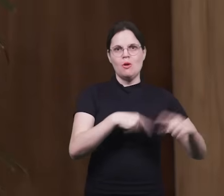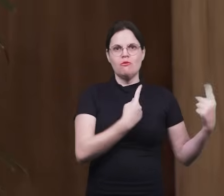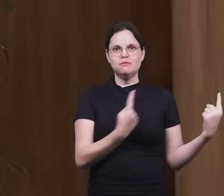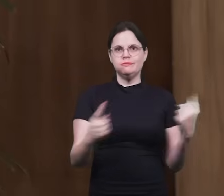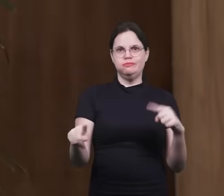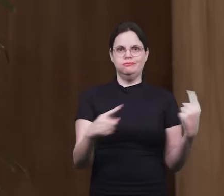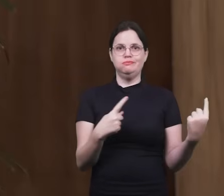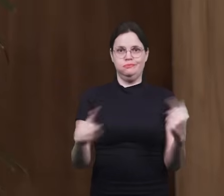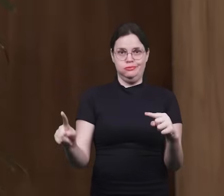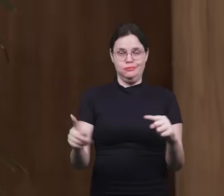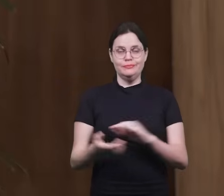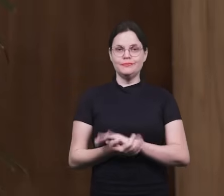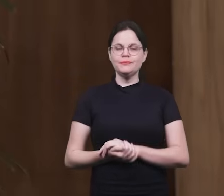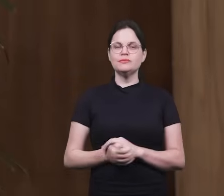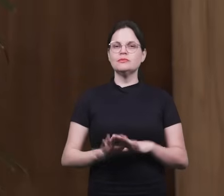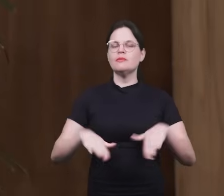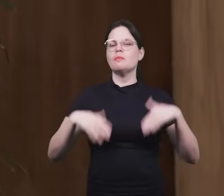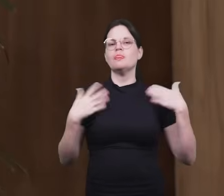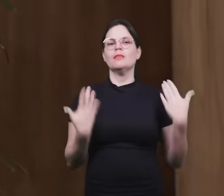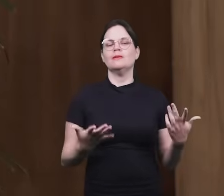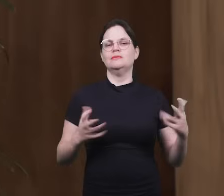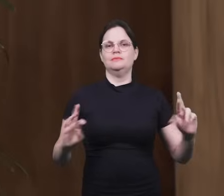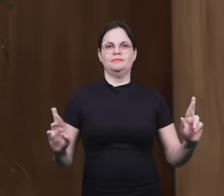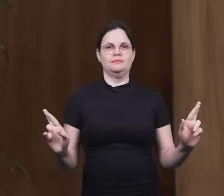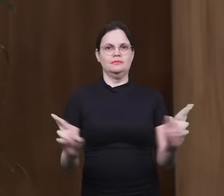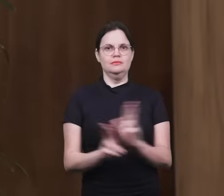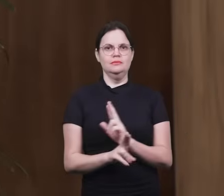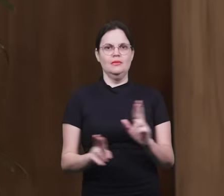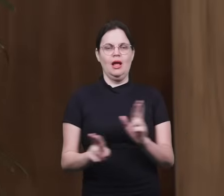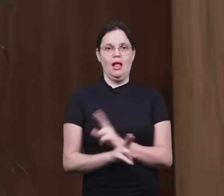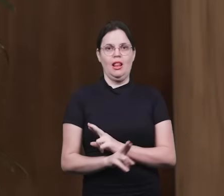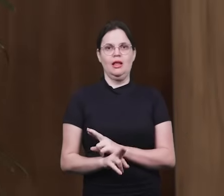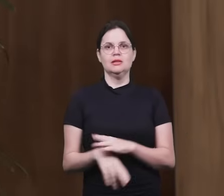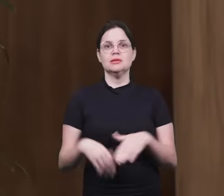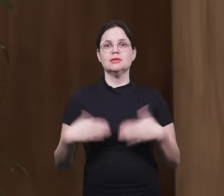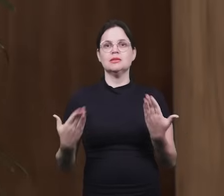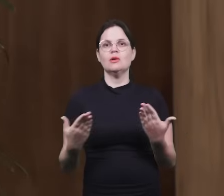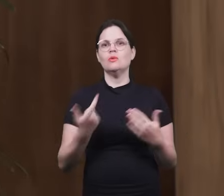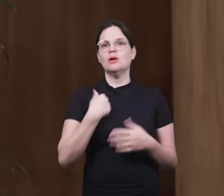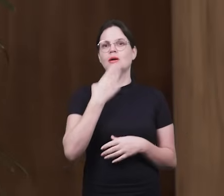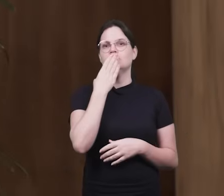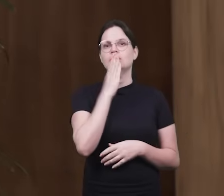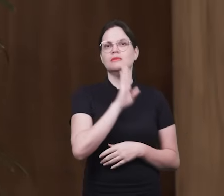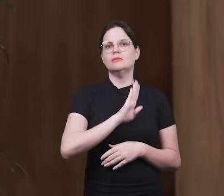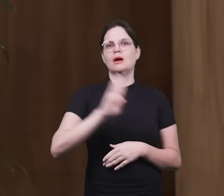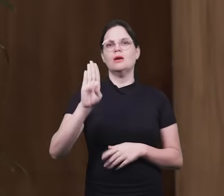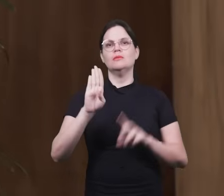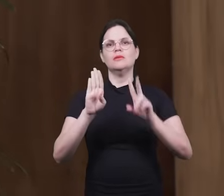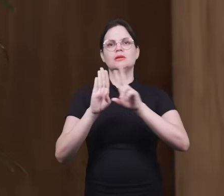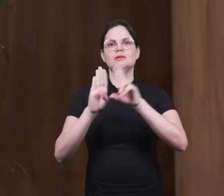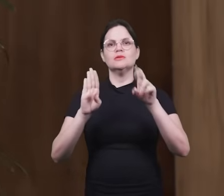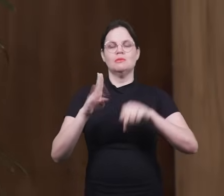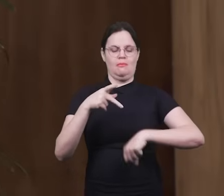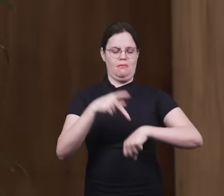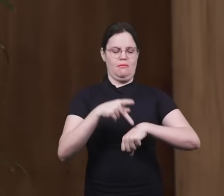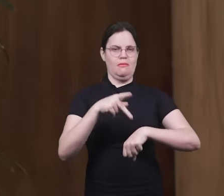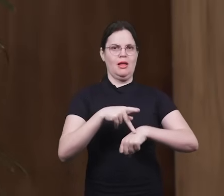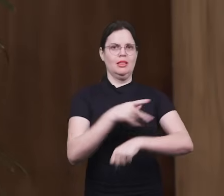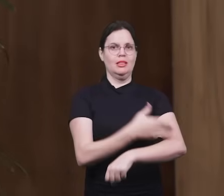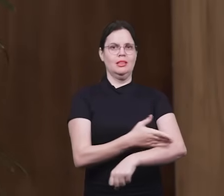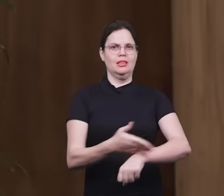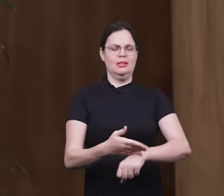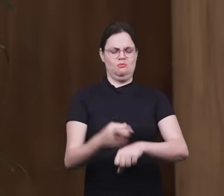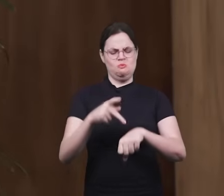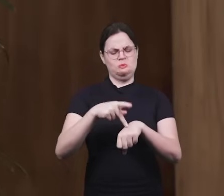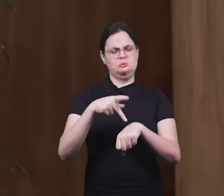relação, pastor Jerônimo, desses momentos que eles passavam com a promessa sobre a pedra